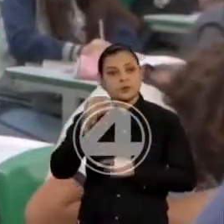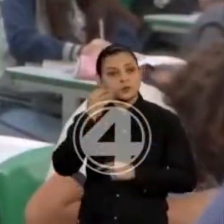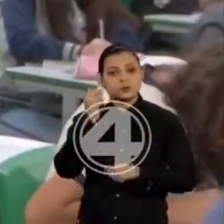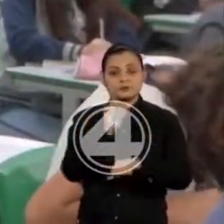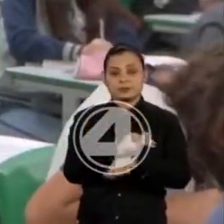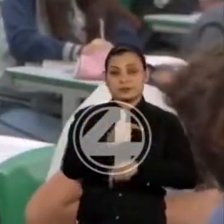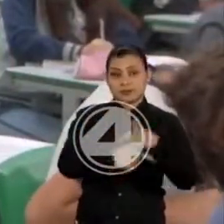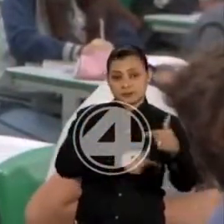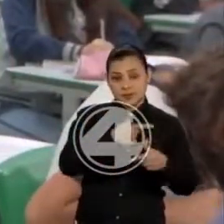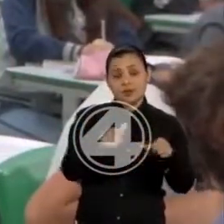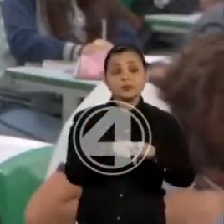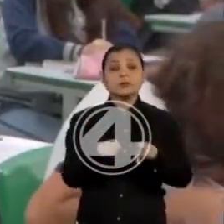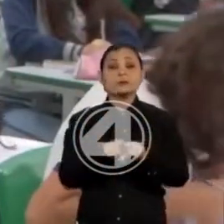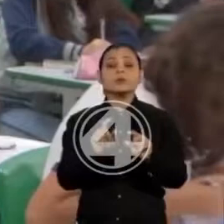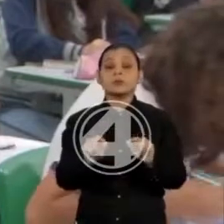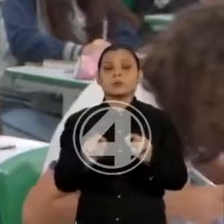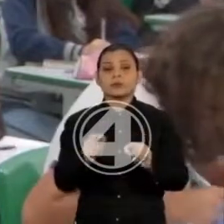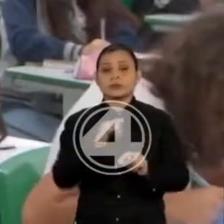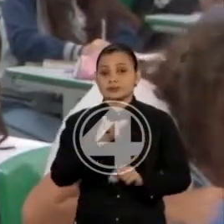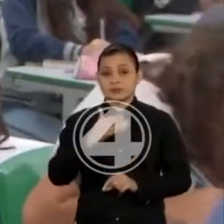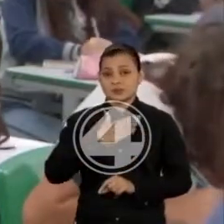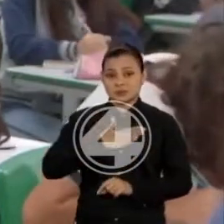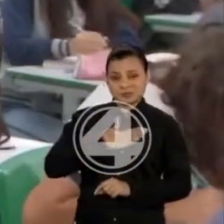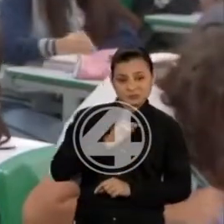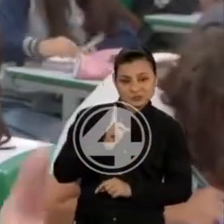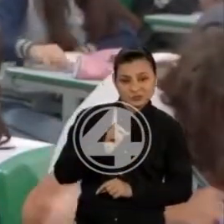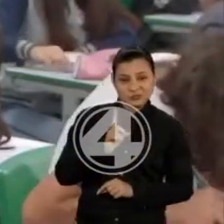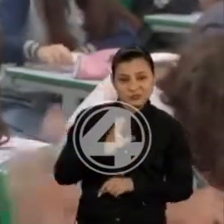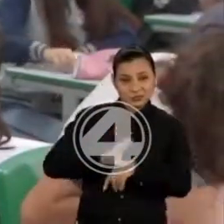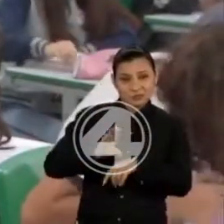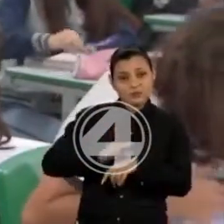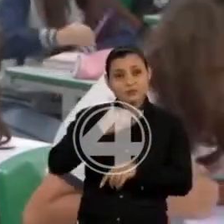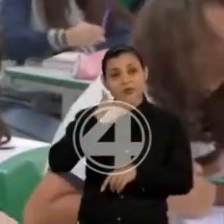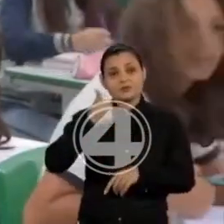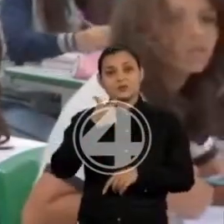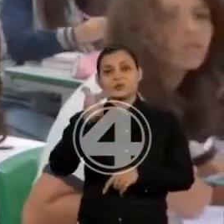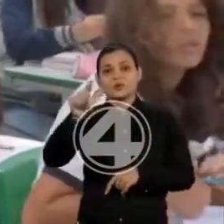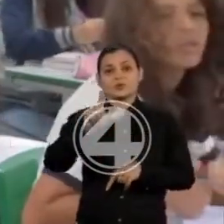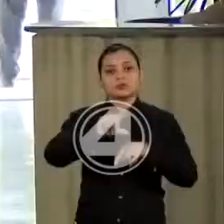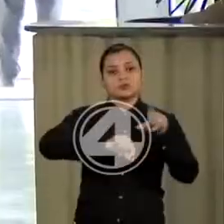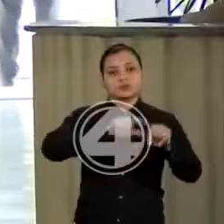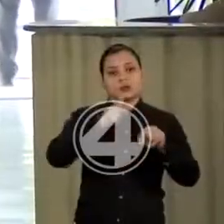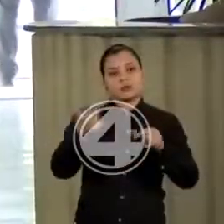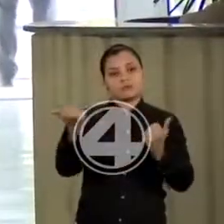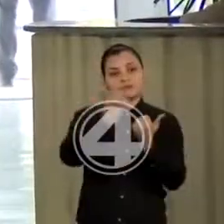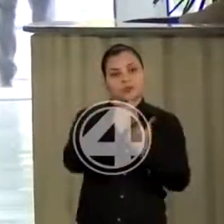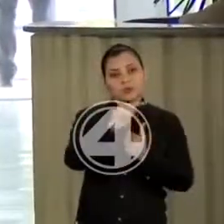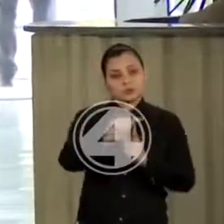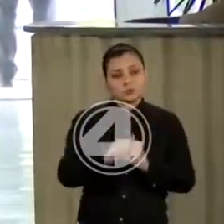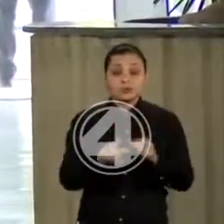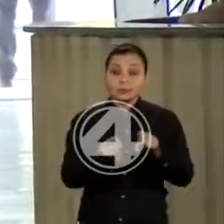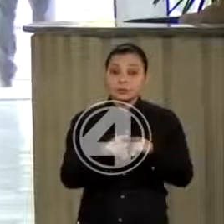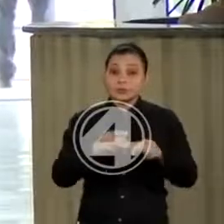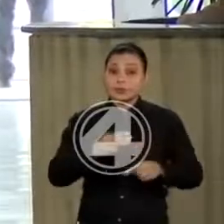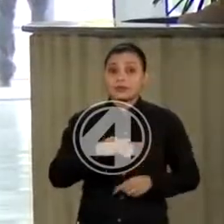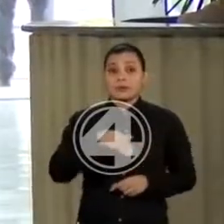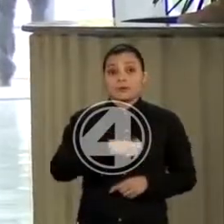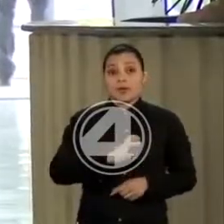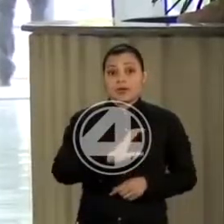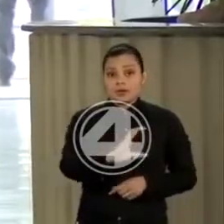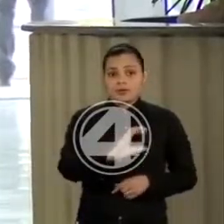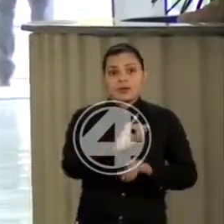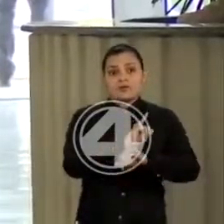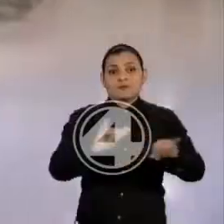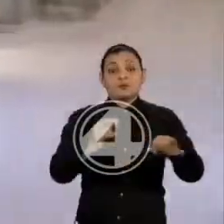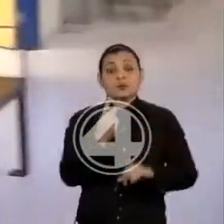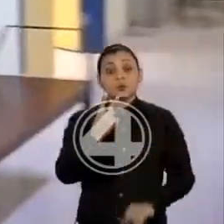de emprego e também porque se eu não gostar do curso, lá na frente vai ser mais fácil para escolher alguma coisa que eu goste. Segundo o Ministério da Educação, o Brasil